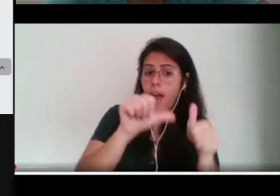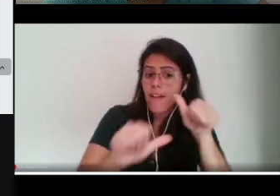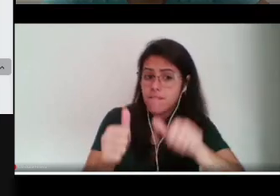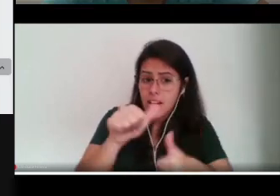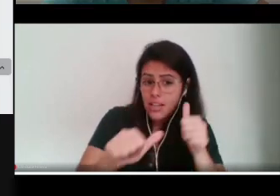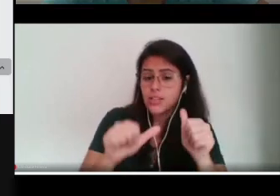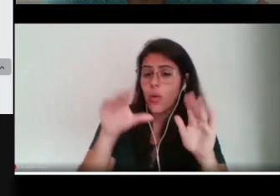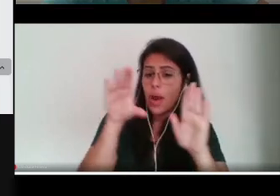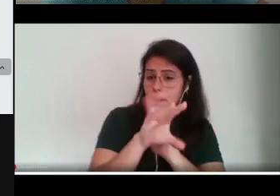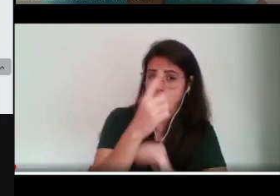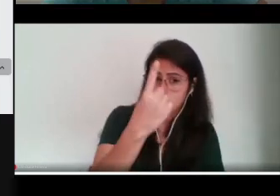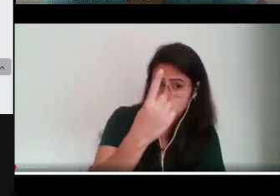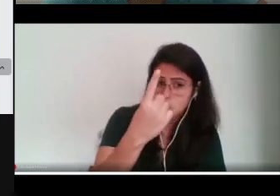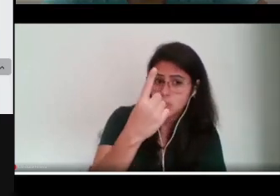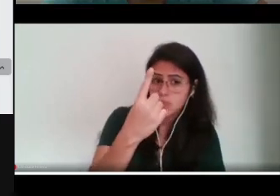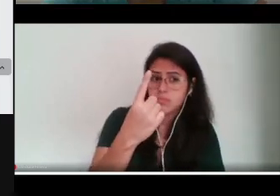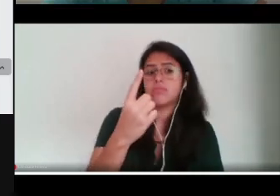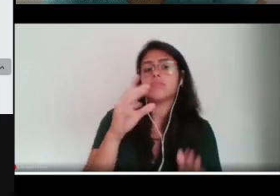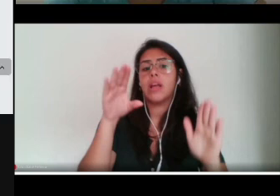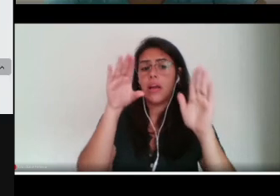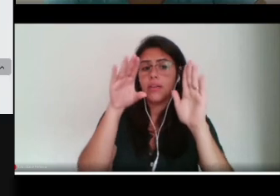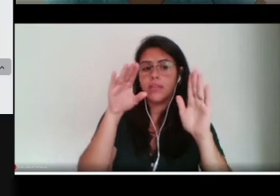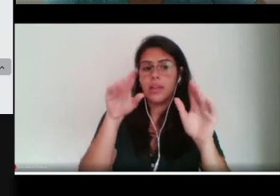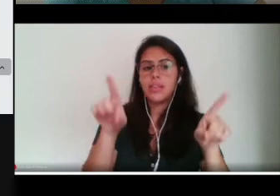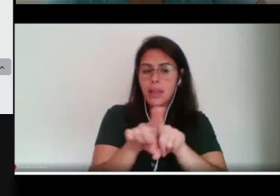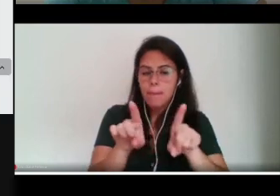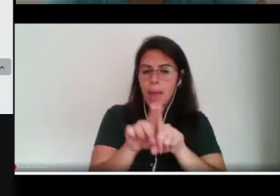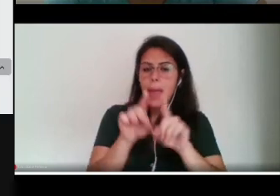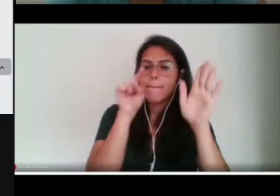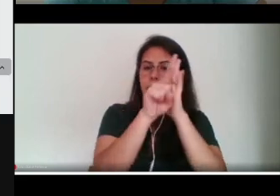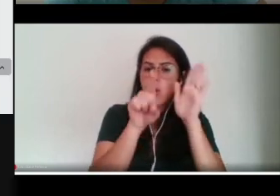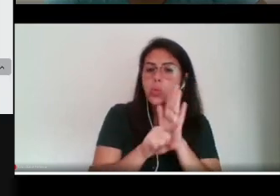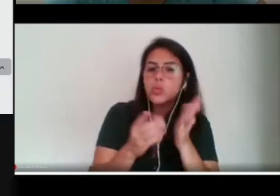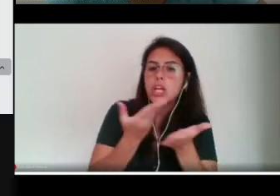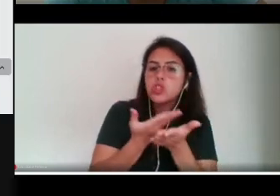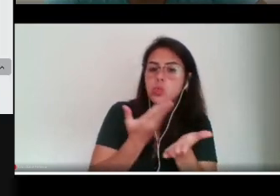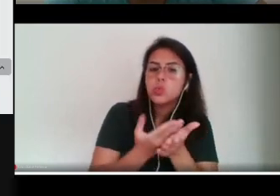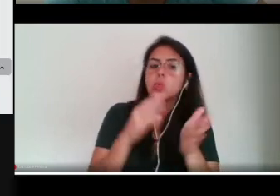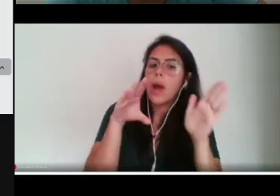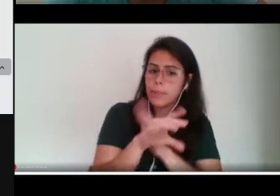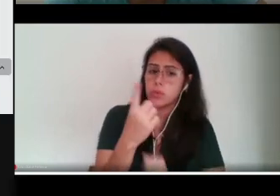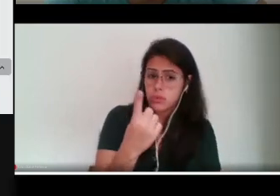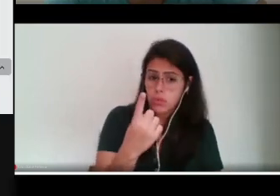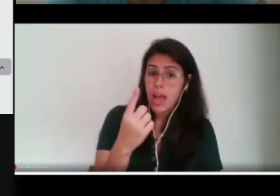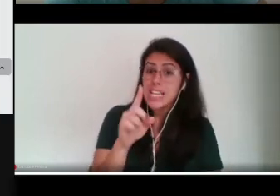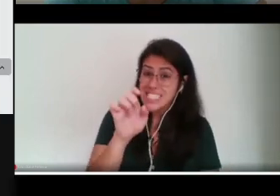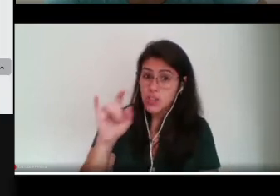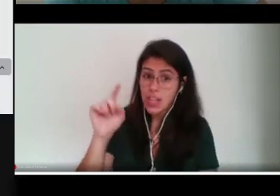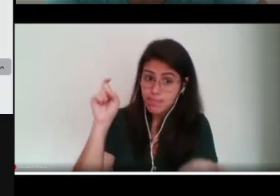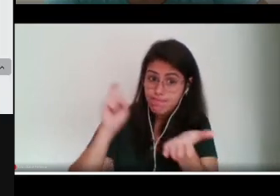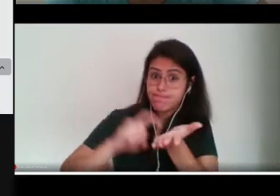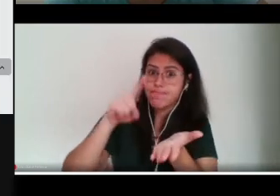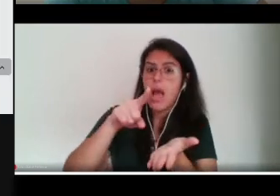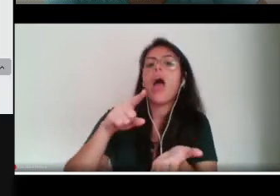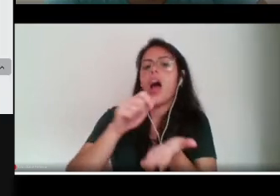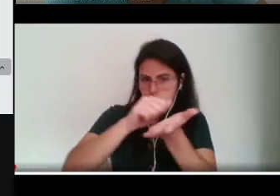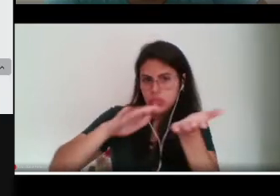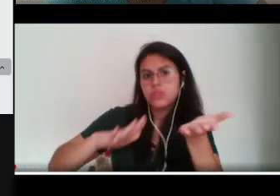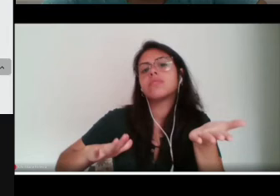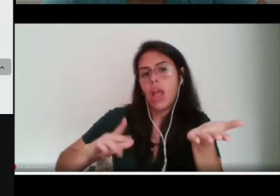aqui, né? Isso é o de estudo, que não vale nota, e esse é o de avaliação, que vale nota. E aonde que eu